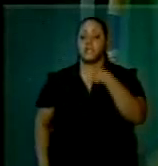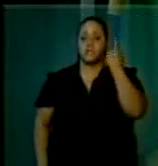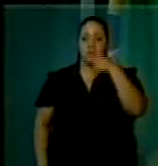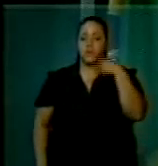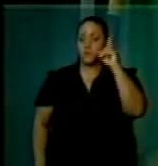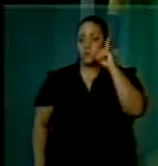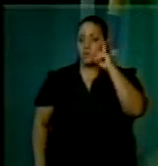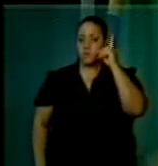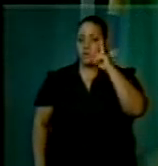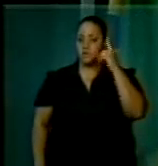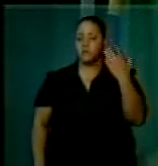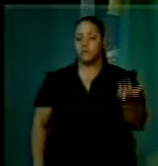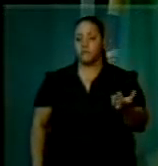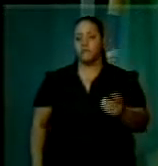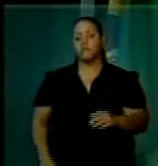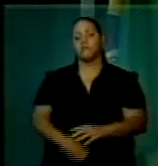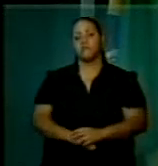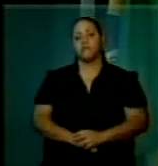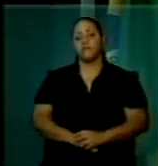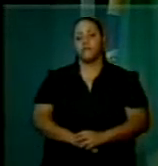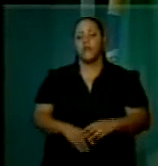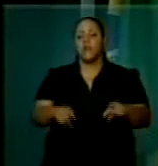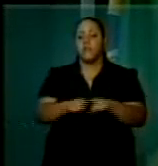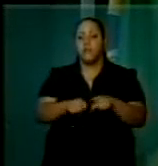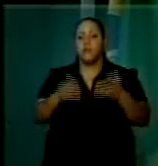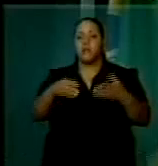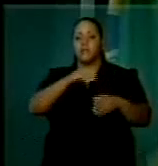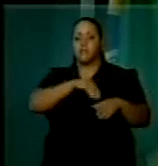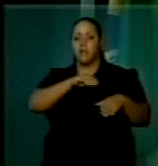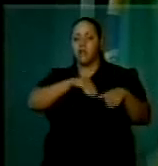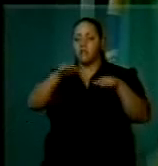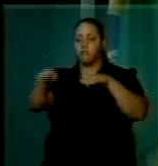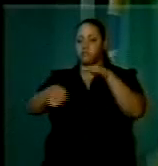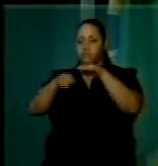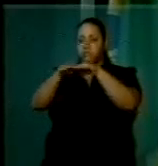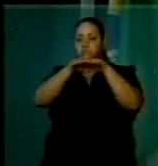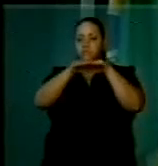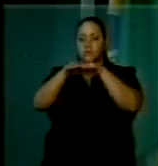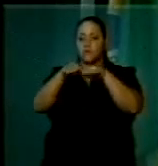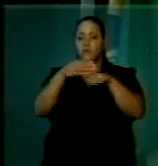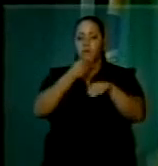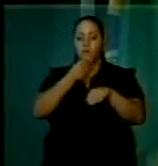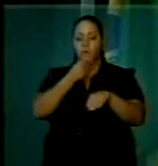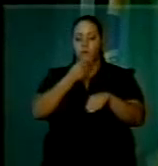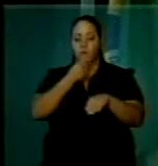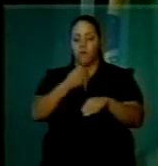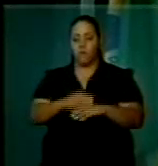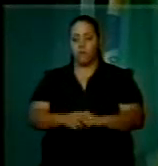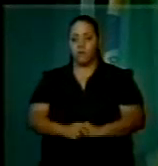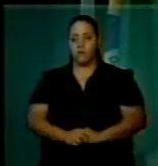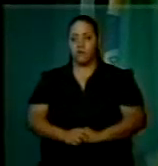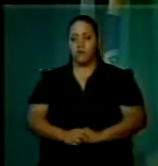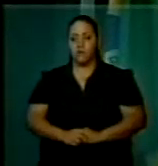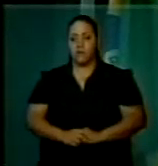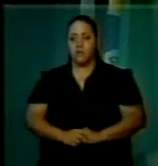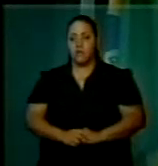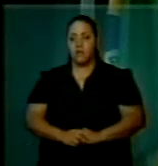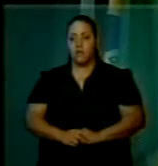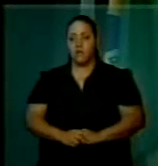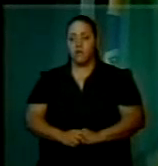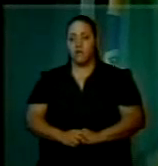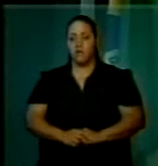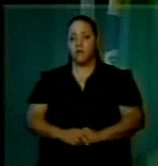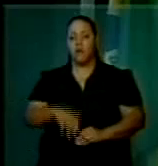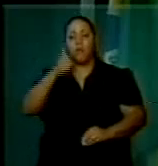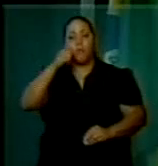diária. Equiparação de salário com os homens. As mulheres chegavam a receber até um terço